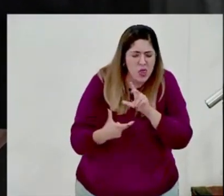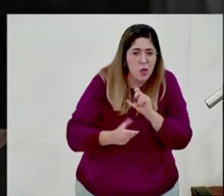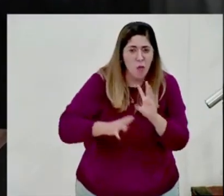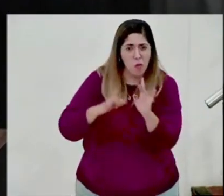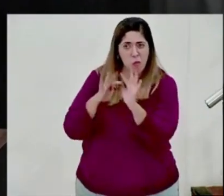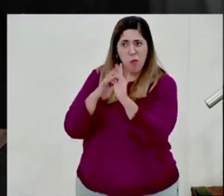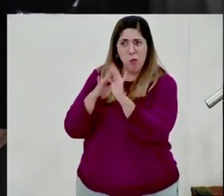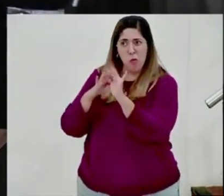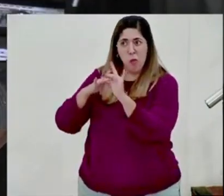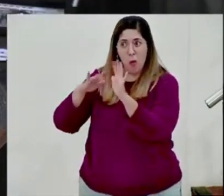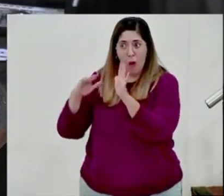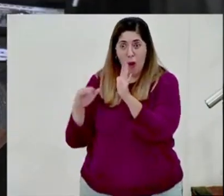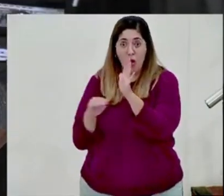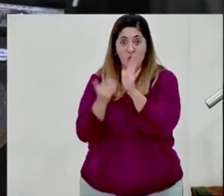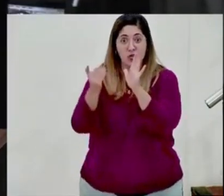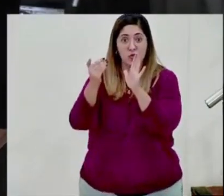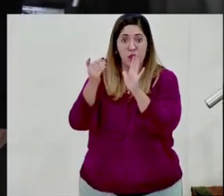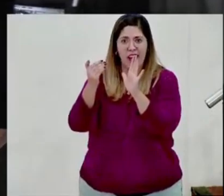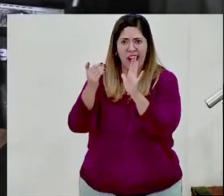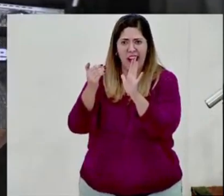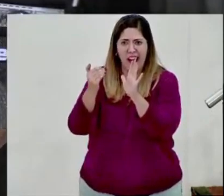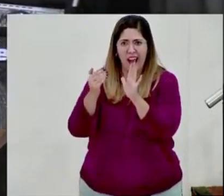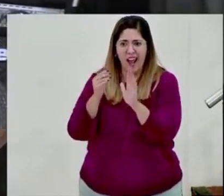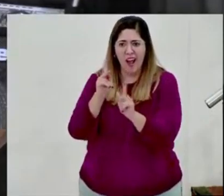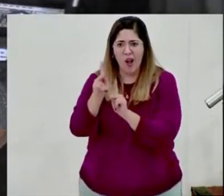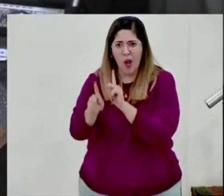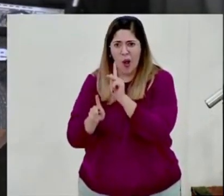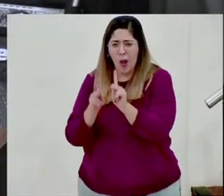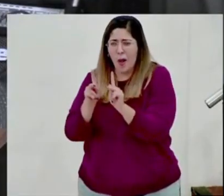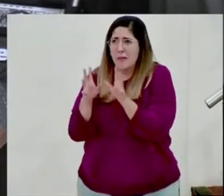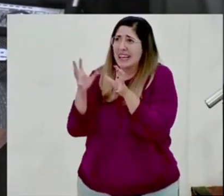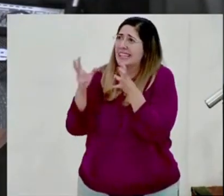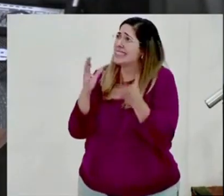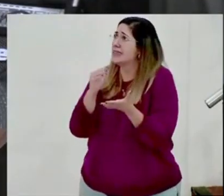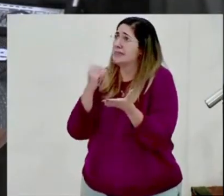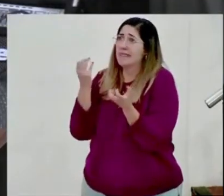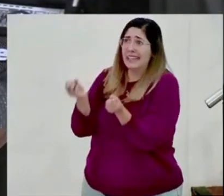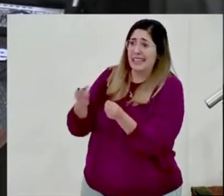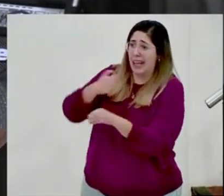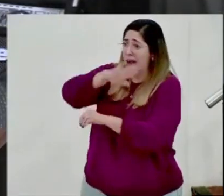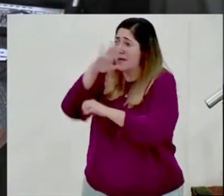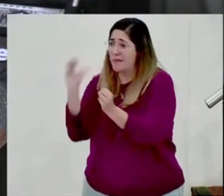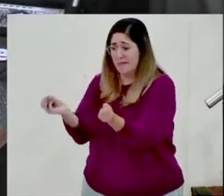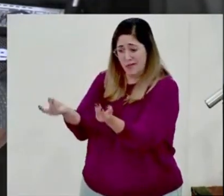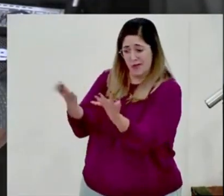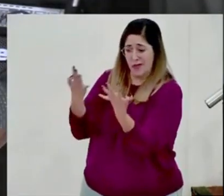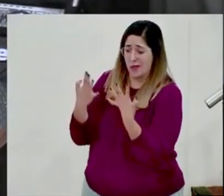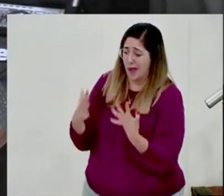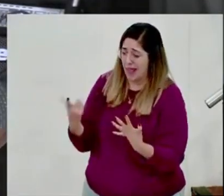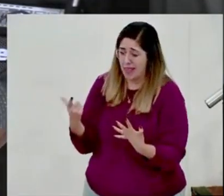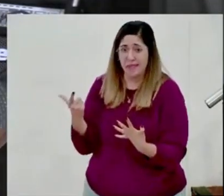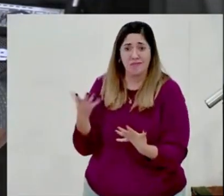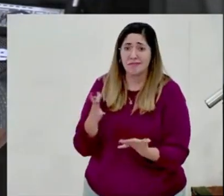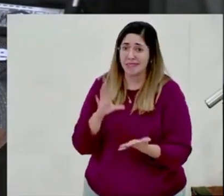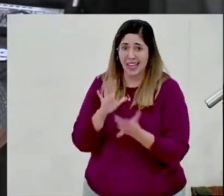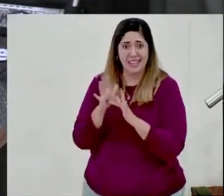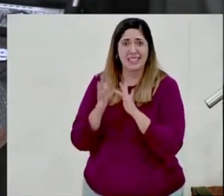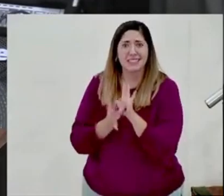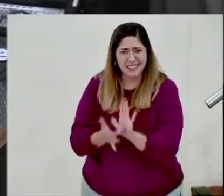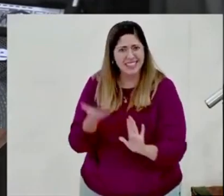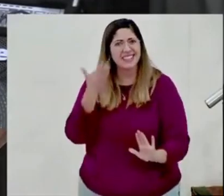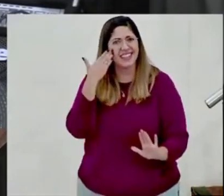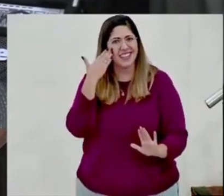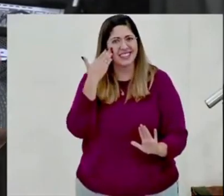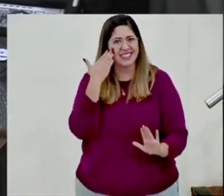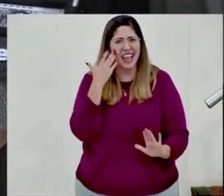de Deus vier, e ímpios estiverem dizendo, era melhor uma montanha em cima de mim do que eu estar sem Cristo nessa hora. Se você tem Cristo, você